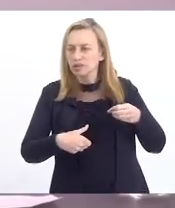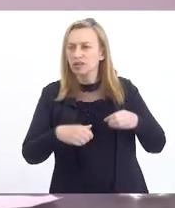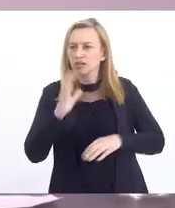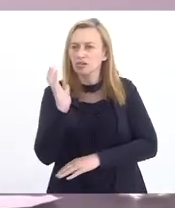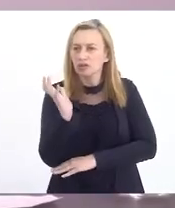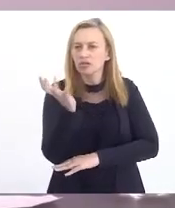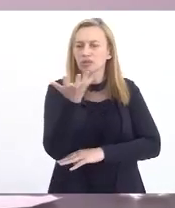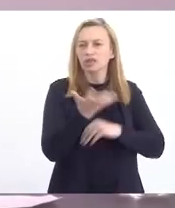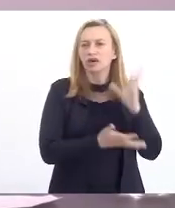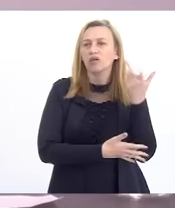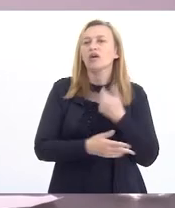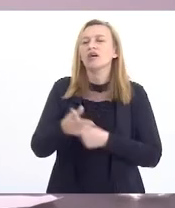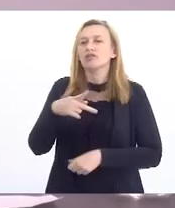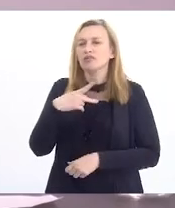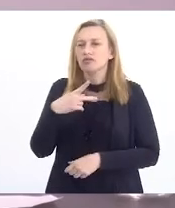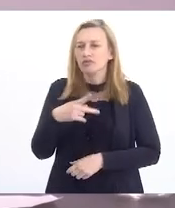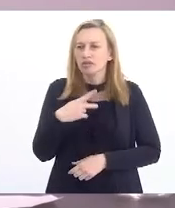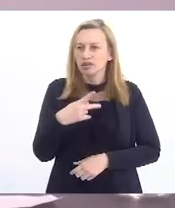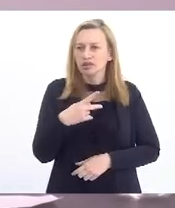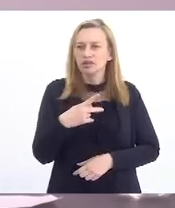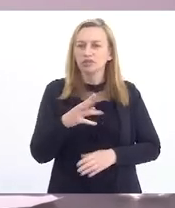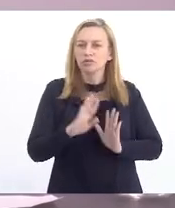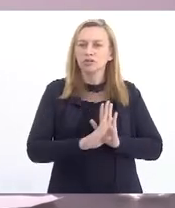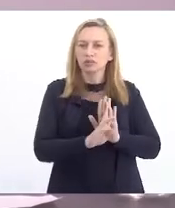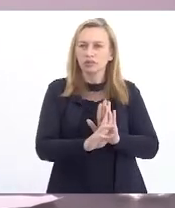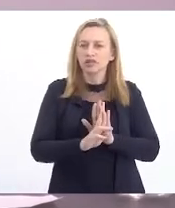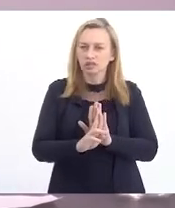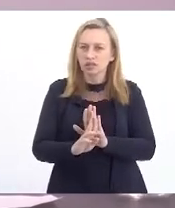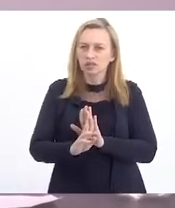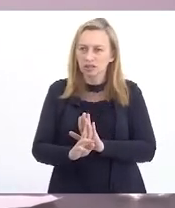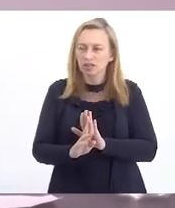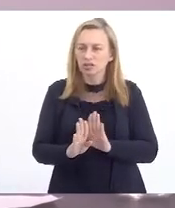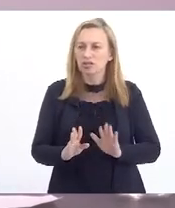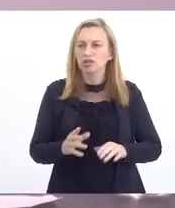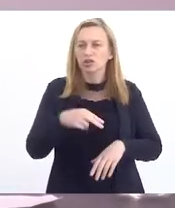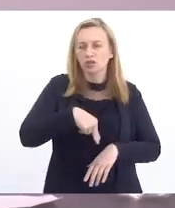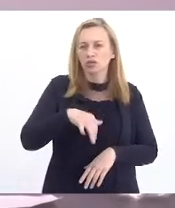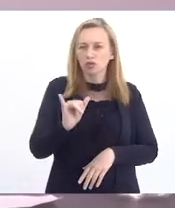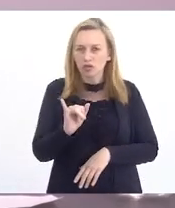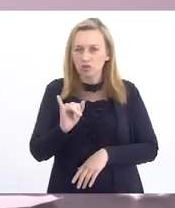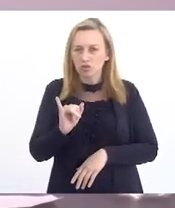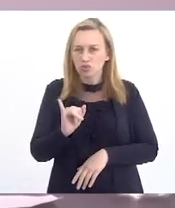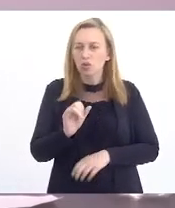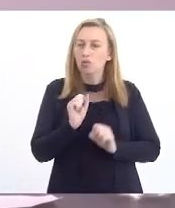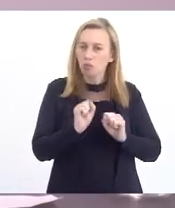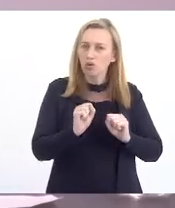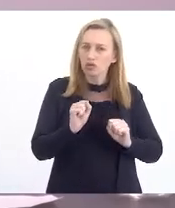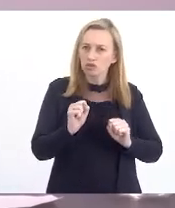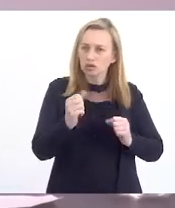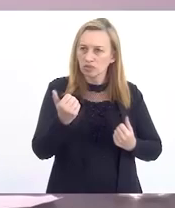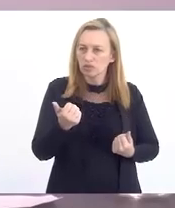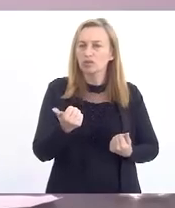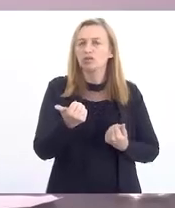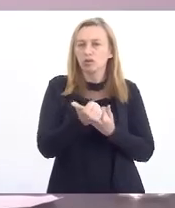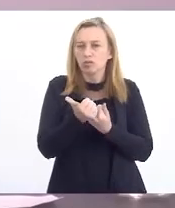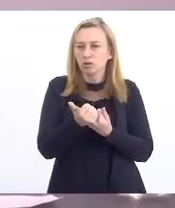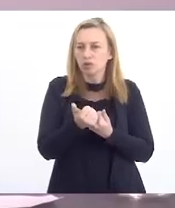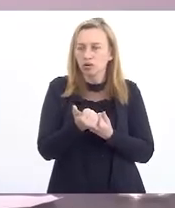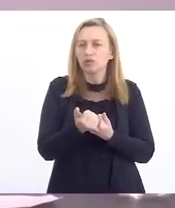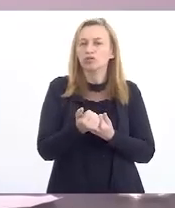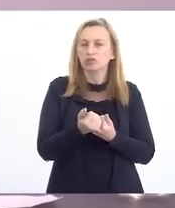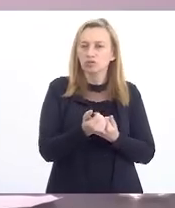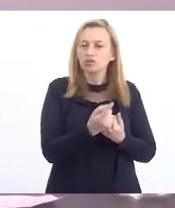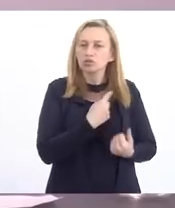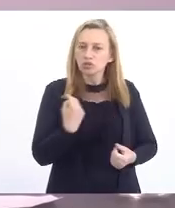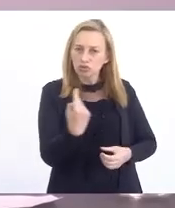Falar para as representações que estão aqui, por exemplo, Nova Iguaçu, município de Nova Iguaçu, pode contar com a Comissão de Saneamento Ambiental